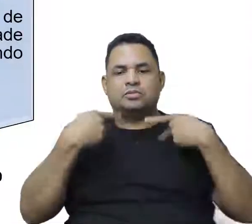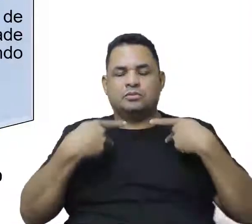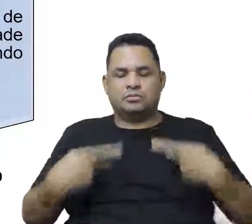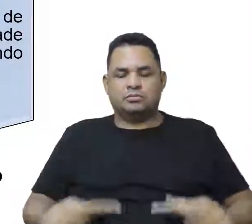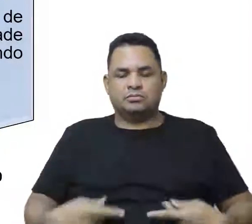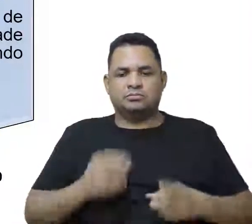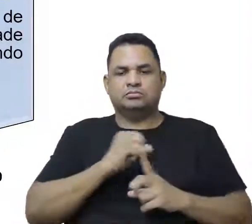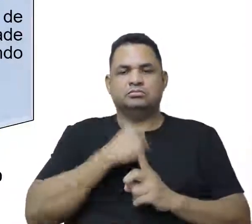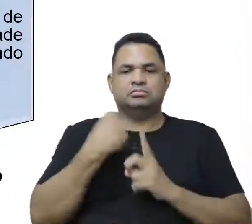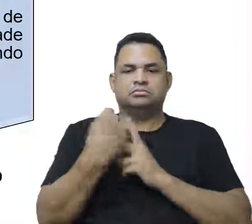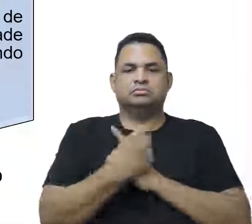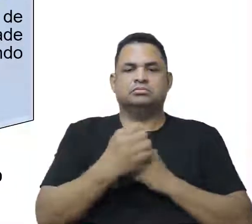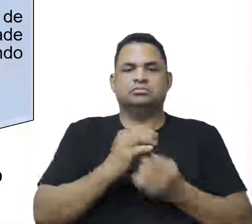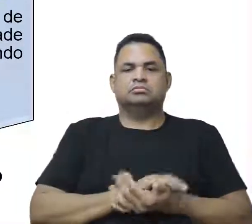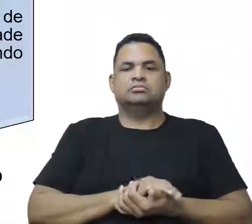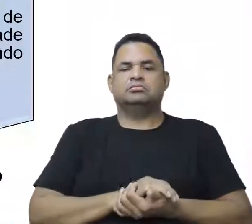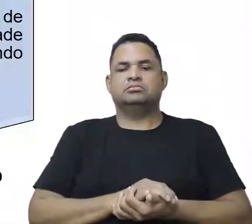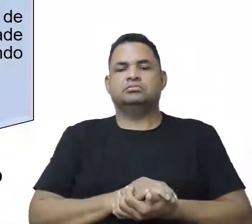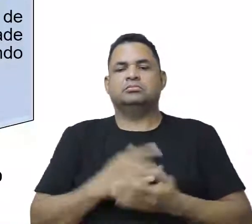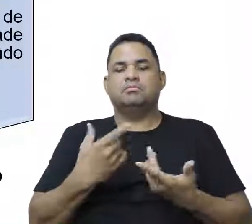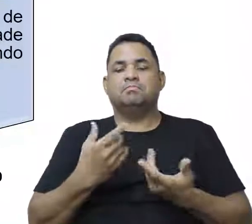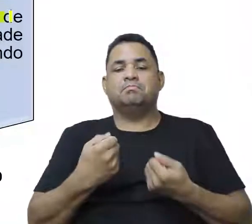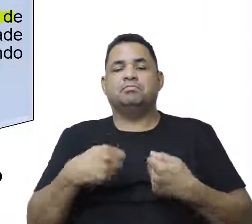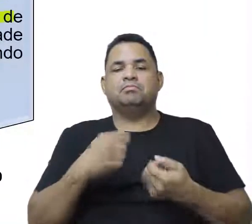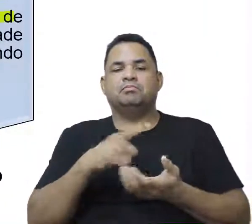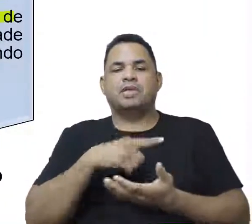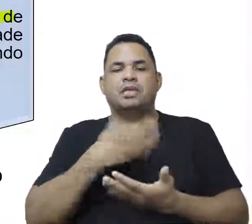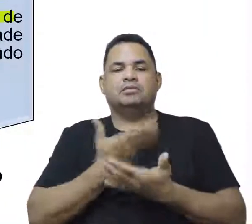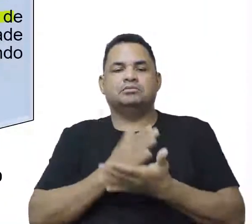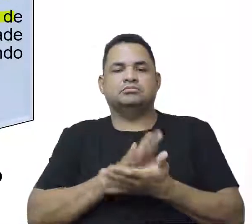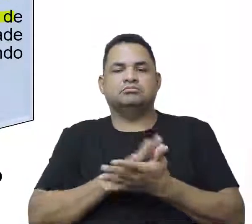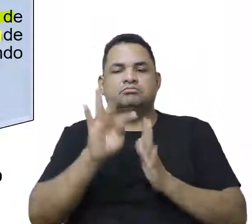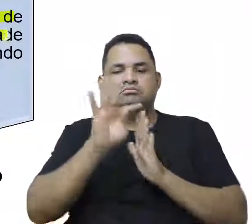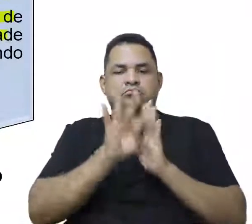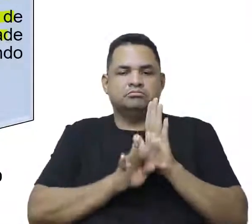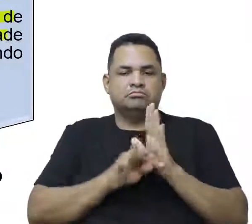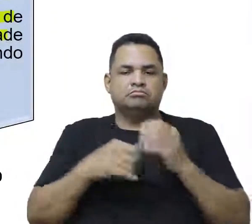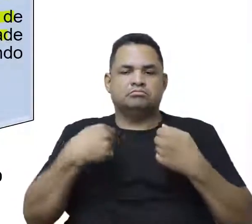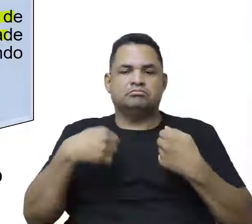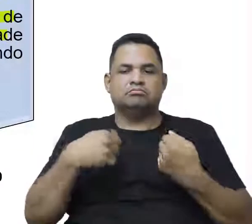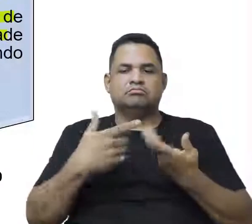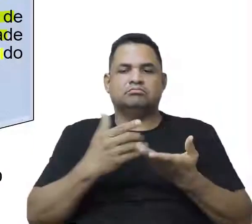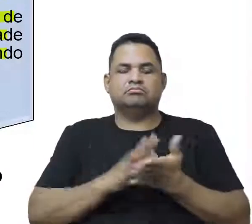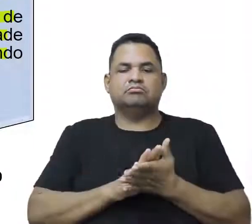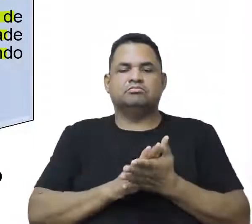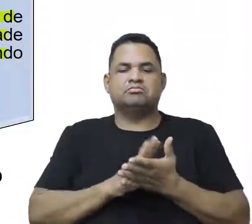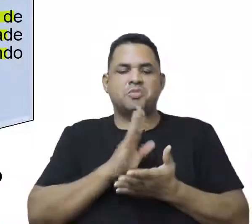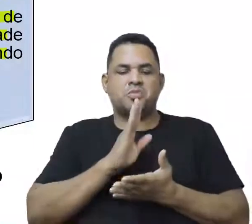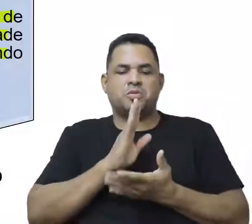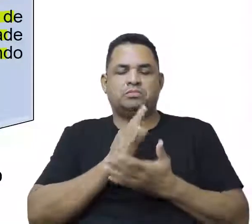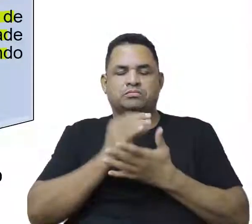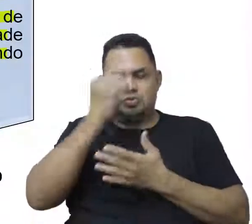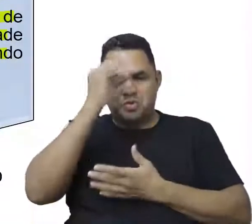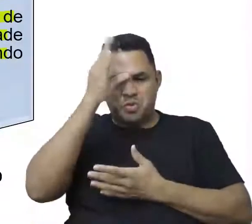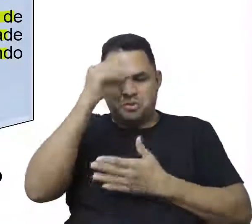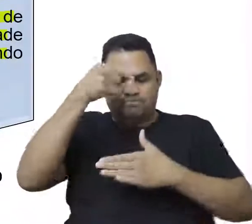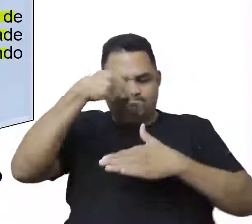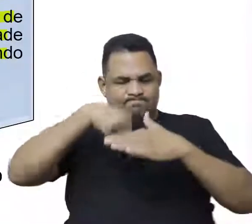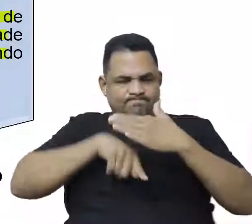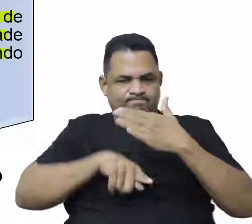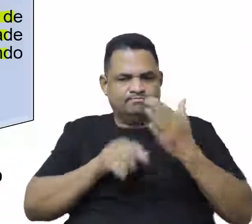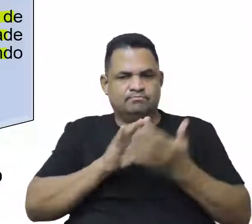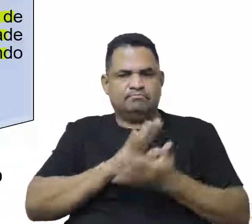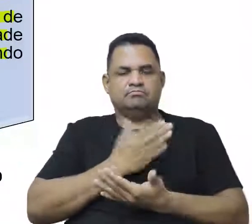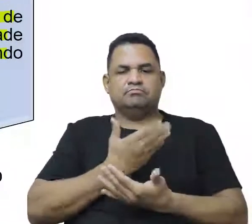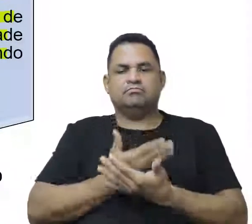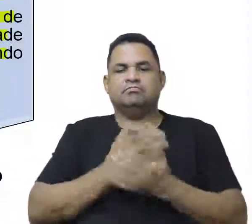práticas corporais e à sociedade. Ela requer uma interpretação de um texto sem a necessidade de conhecimento profundo da